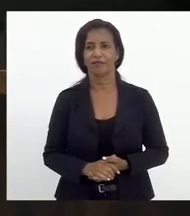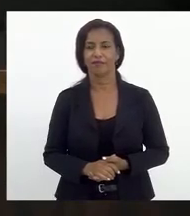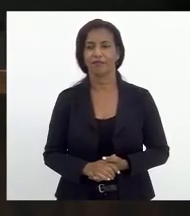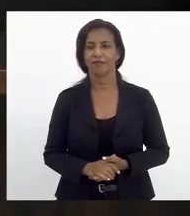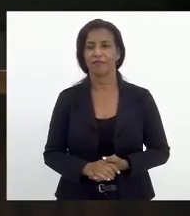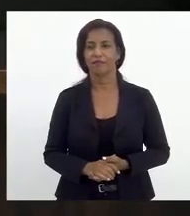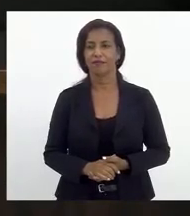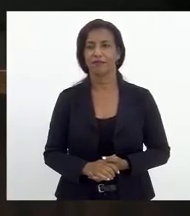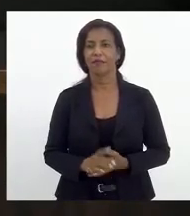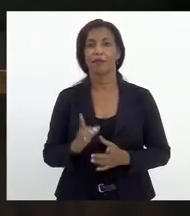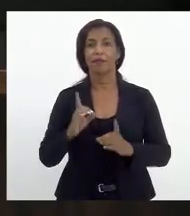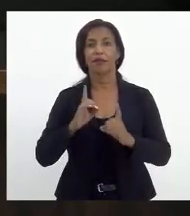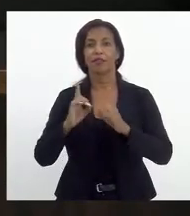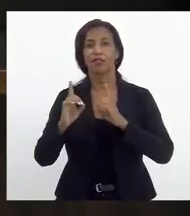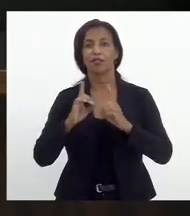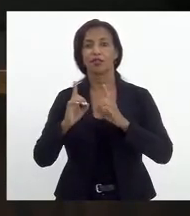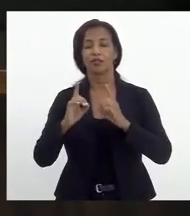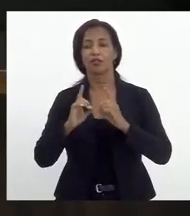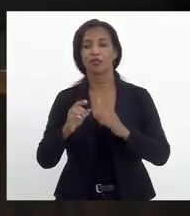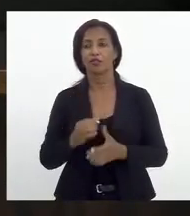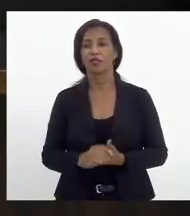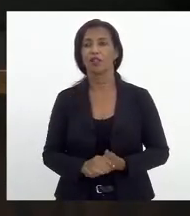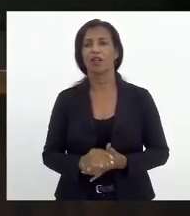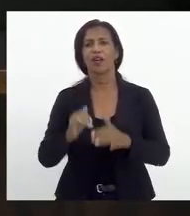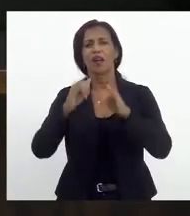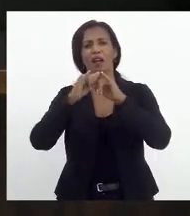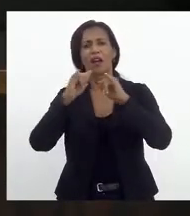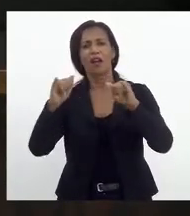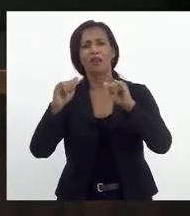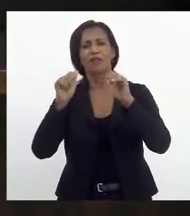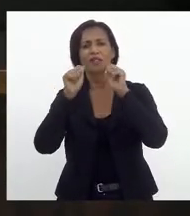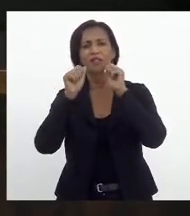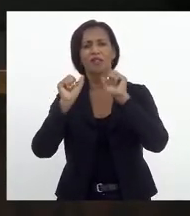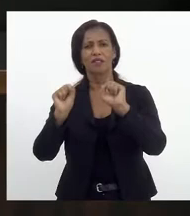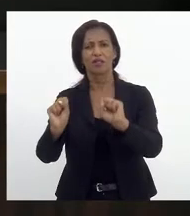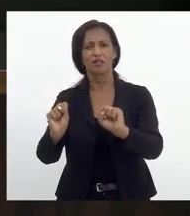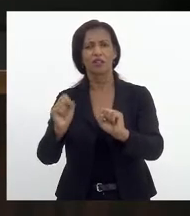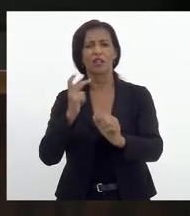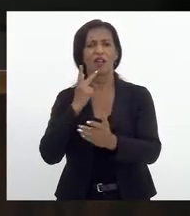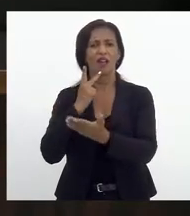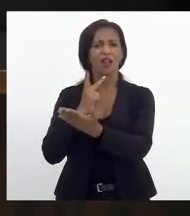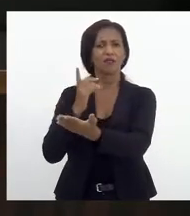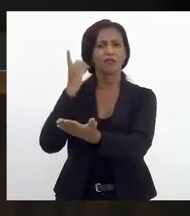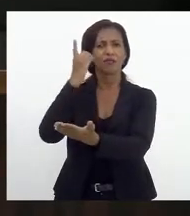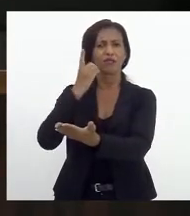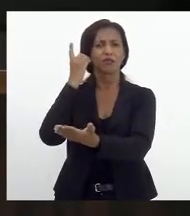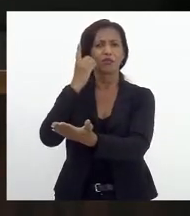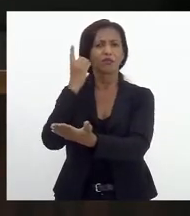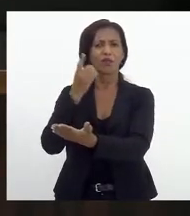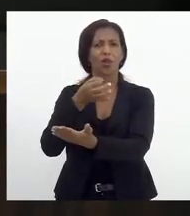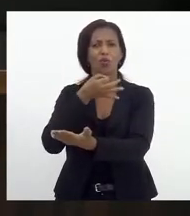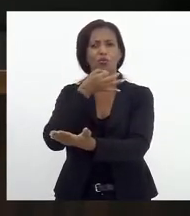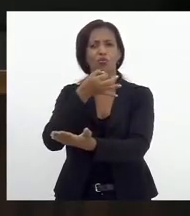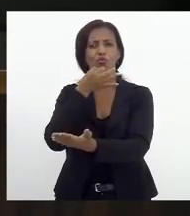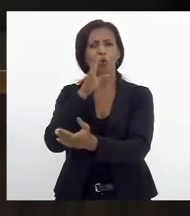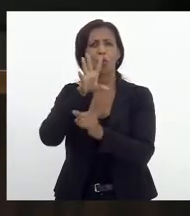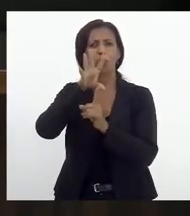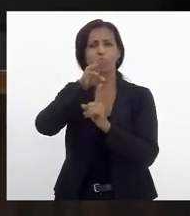presidente. Para discutir, pedi assessoria da casa para avisar o deputado Sérgio Fernandes, que está